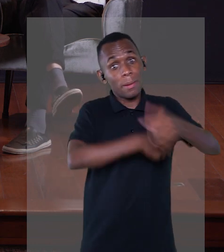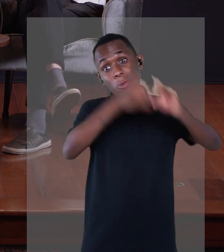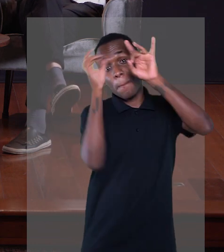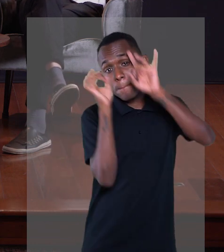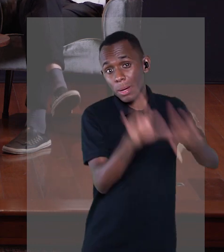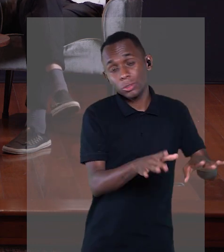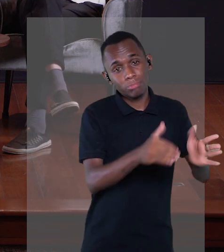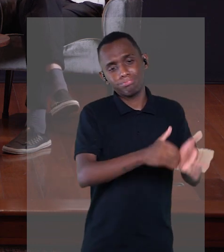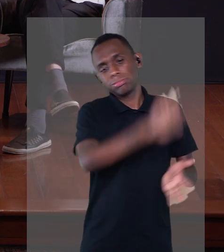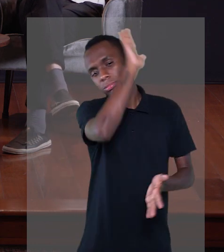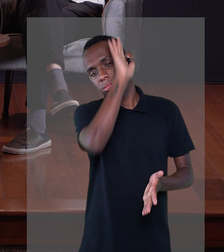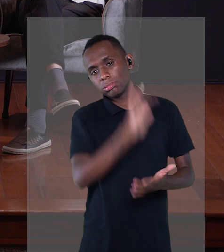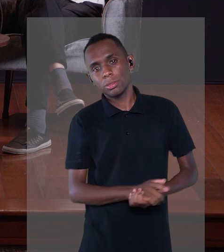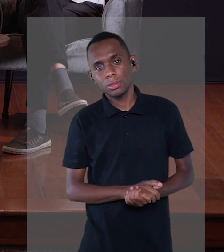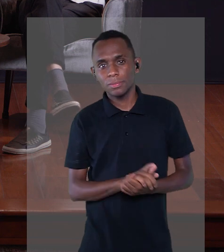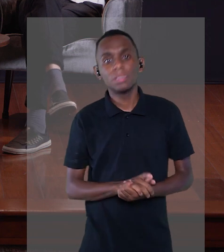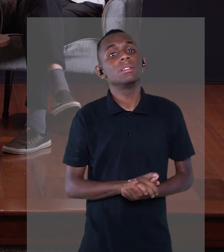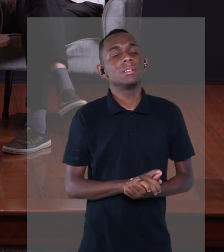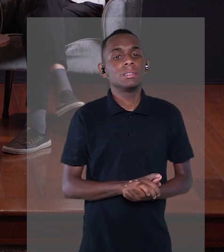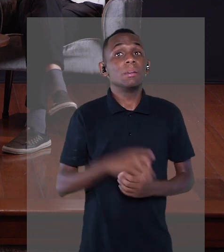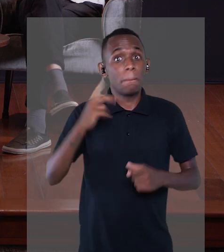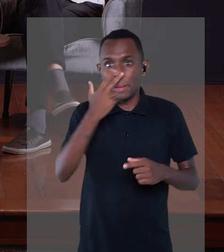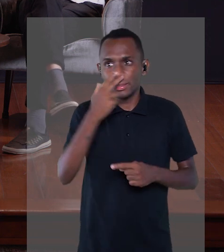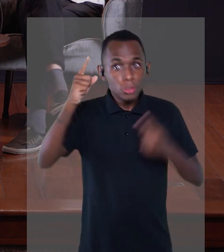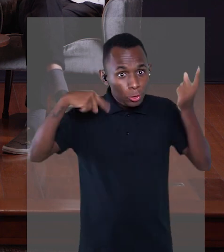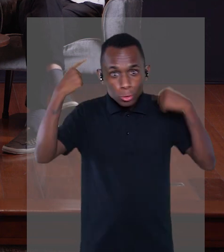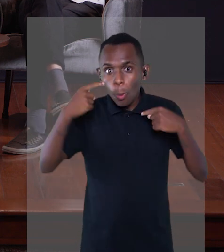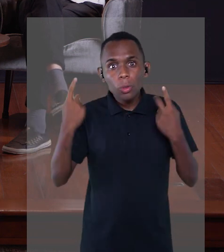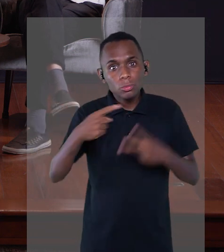emprego para fazer isso. É uma dupla insanidade, né?